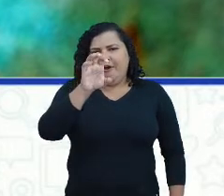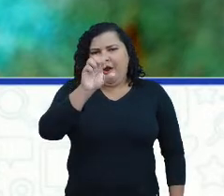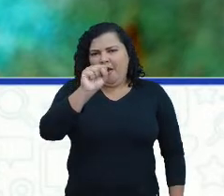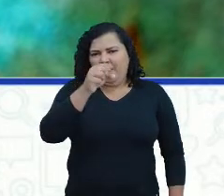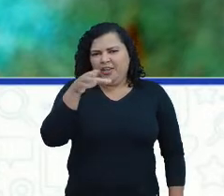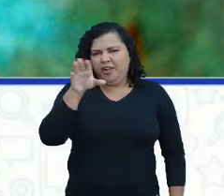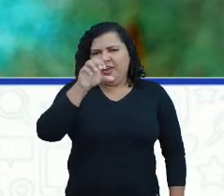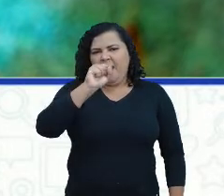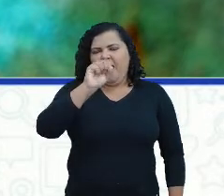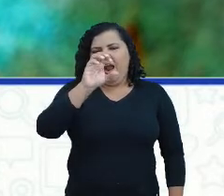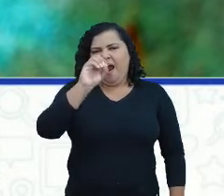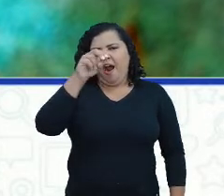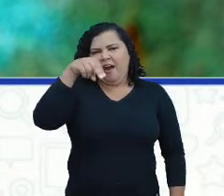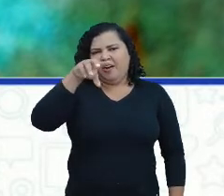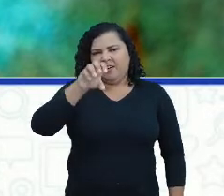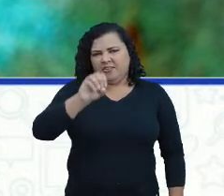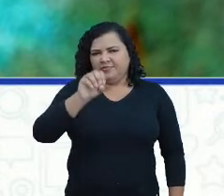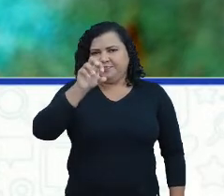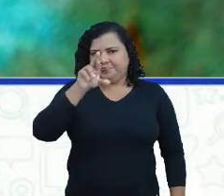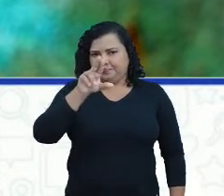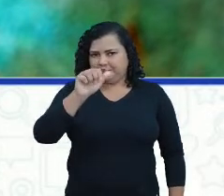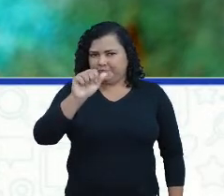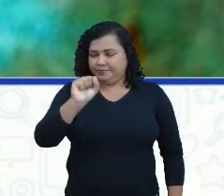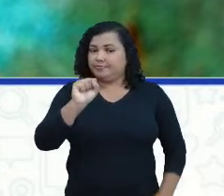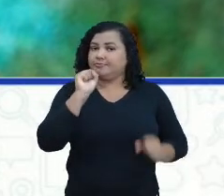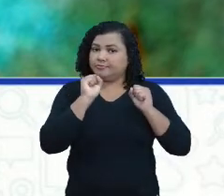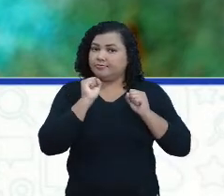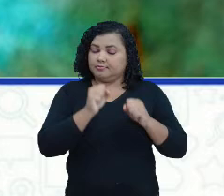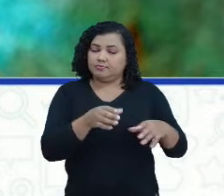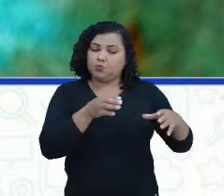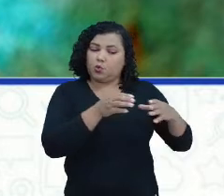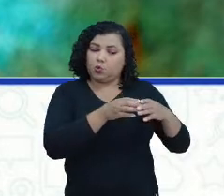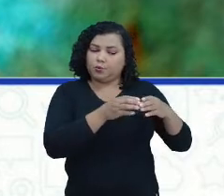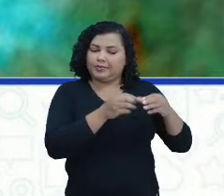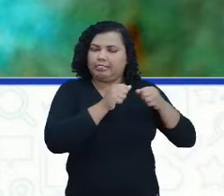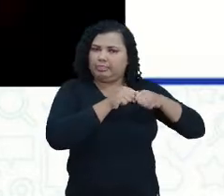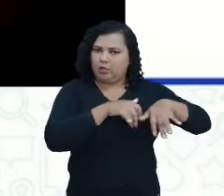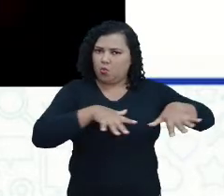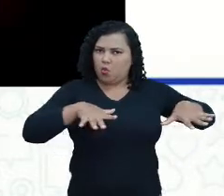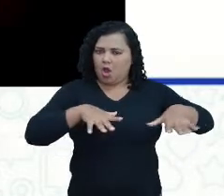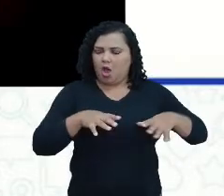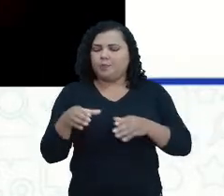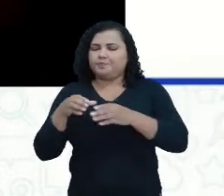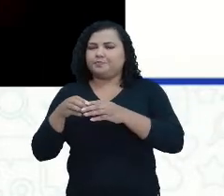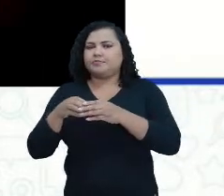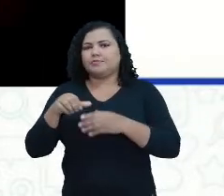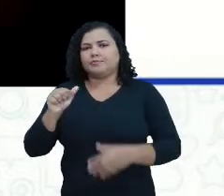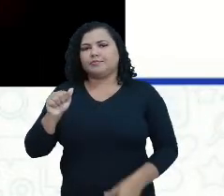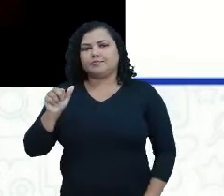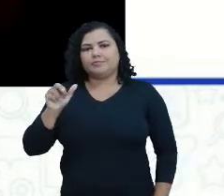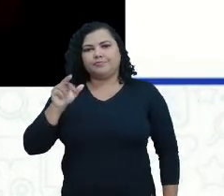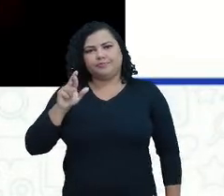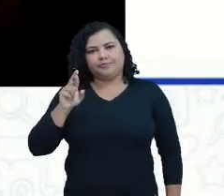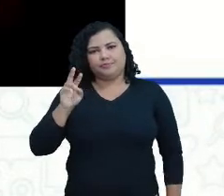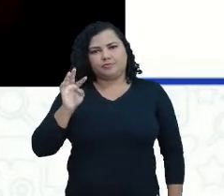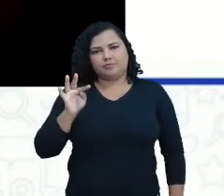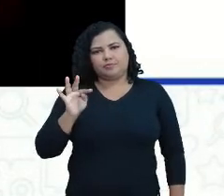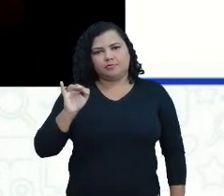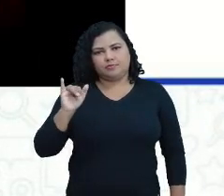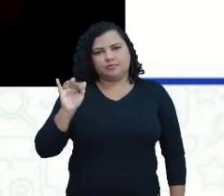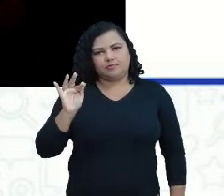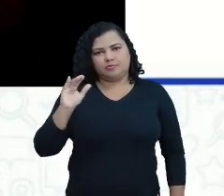tipos, naturais ou artificiais. As naturais são as fontes sonoras